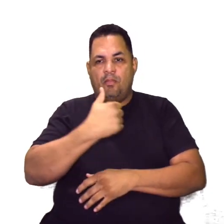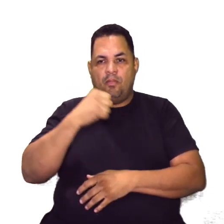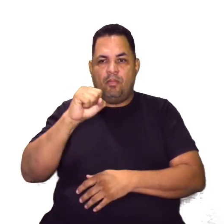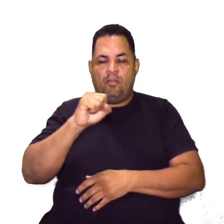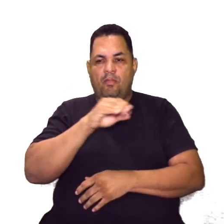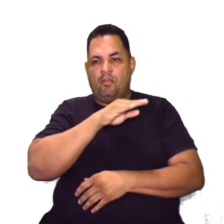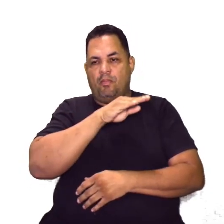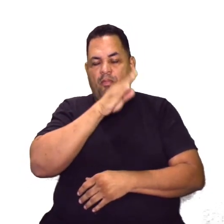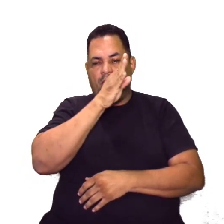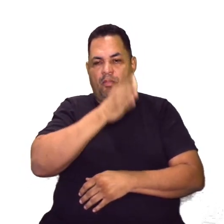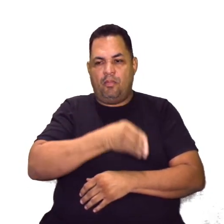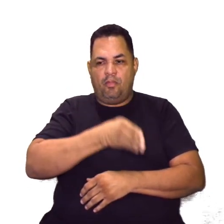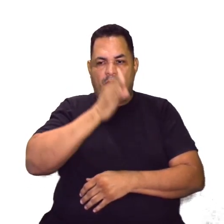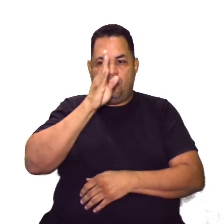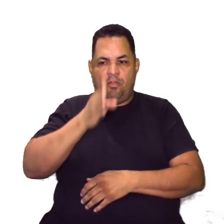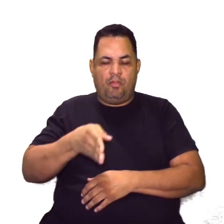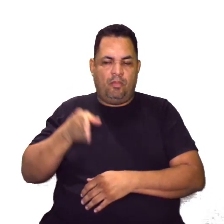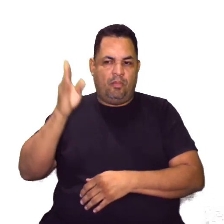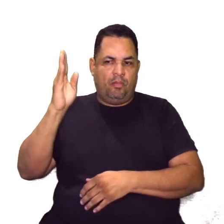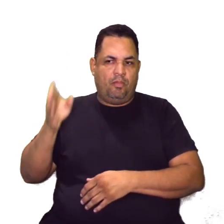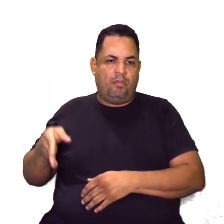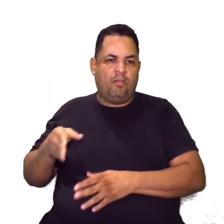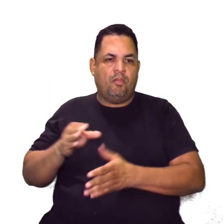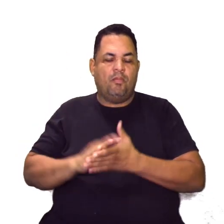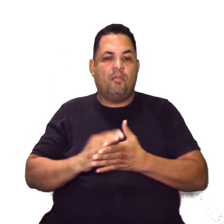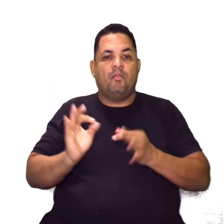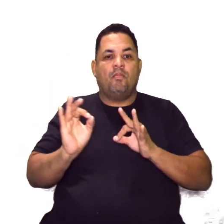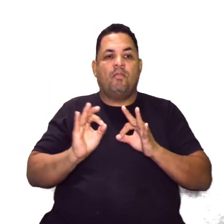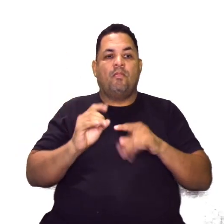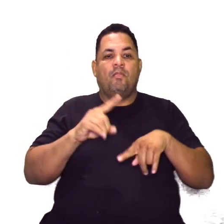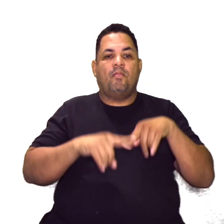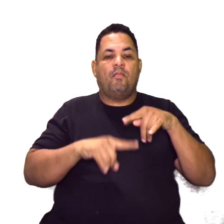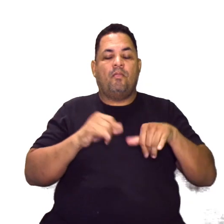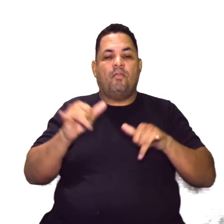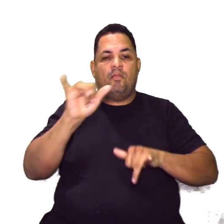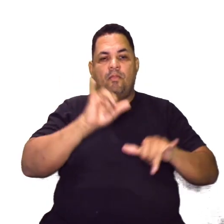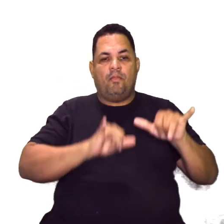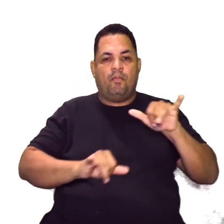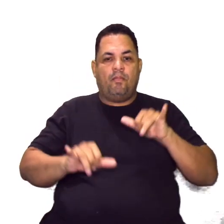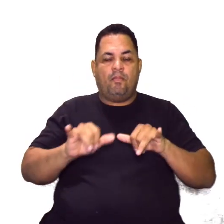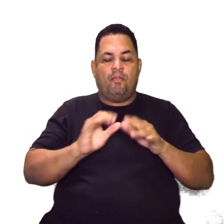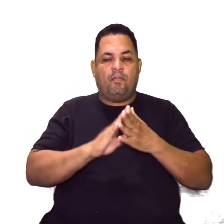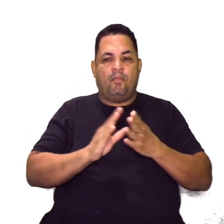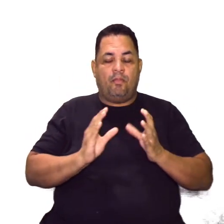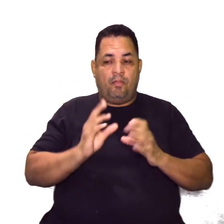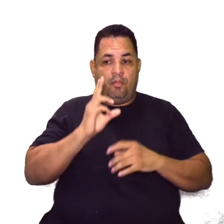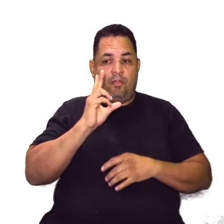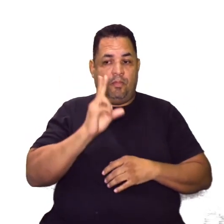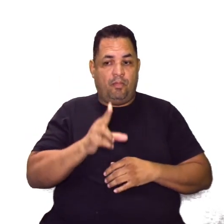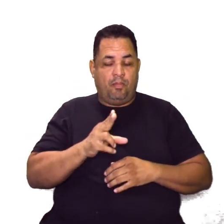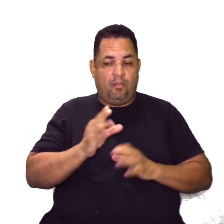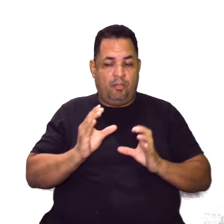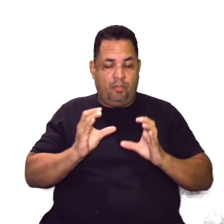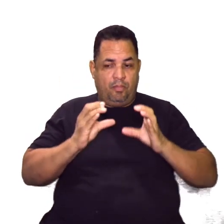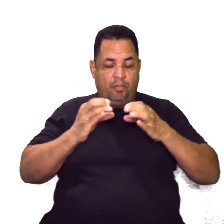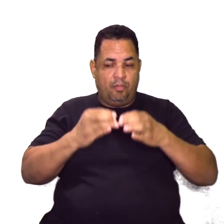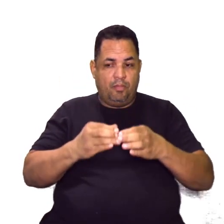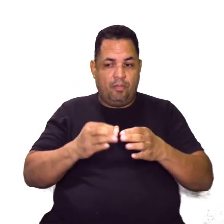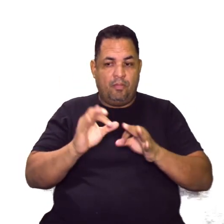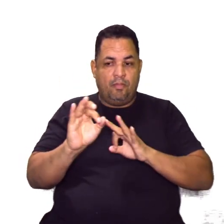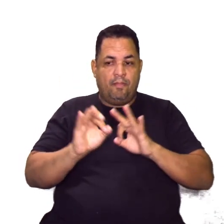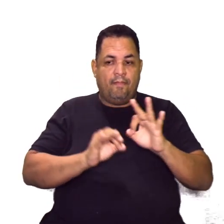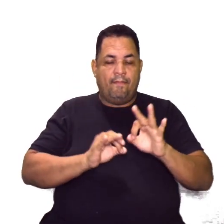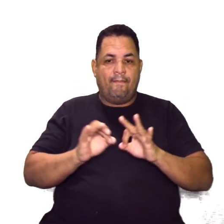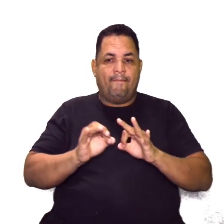18 linhas verticais. Esses elementos químicos, né, de um mesmo grupo ou de uma mesma